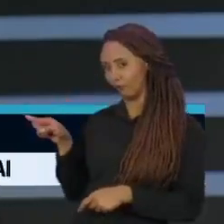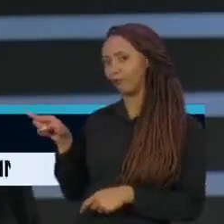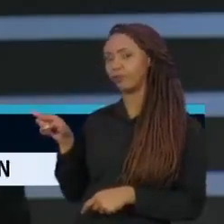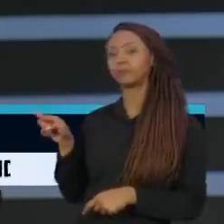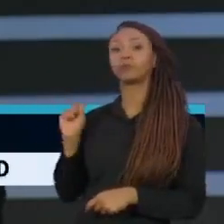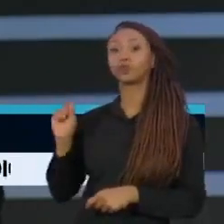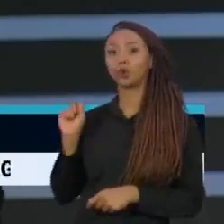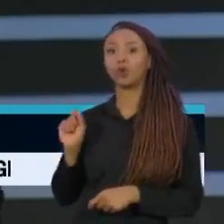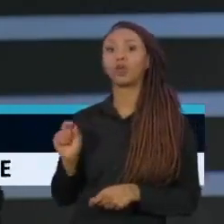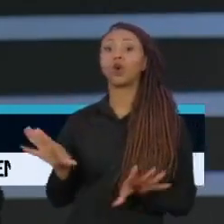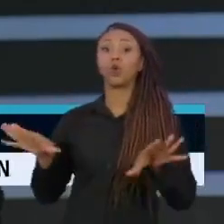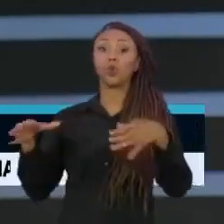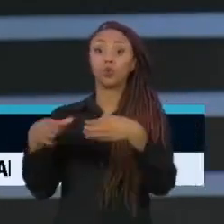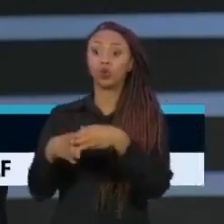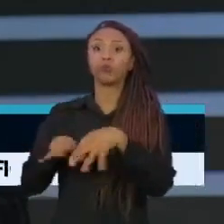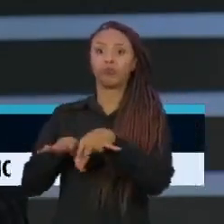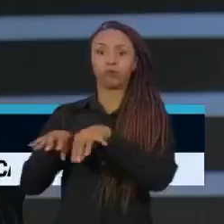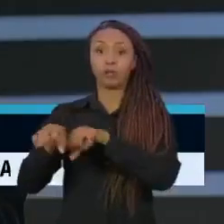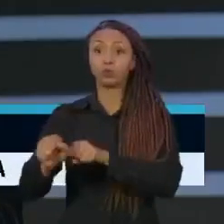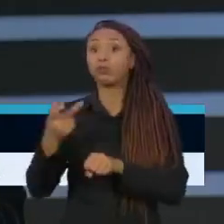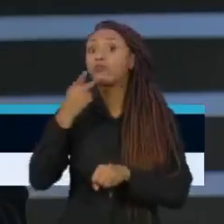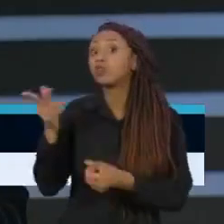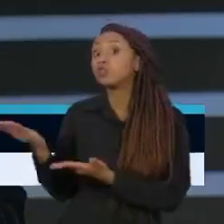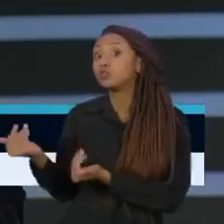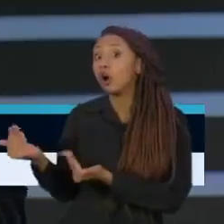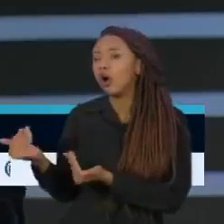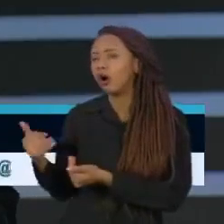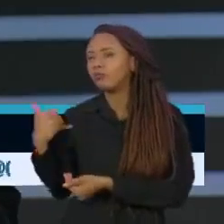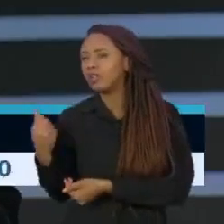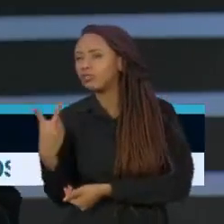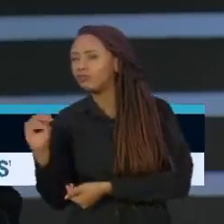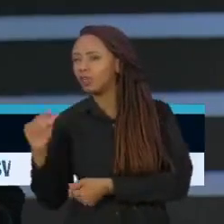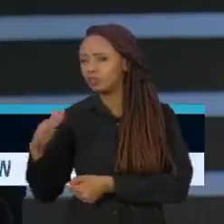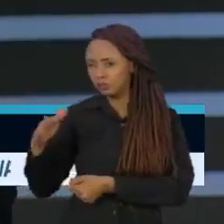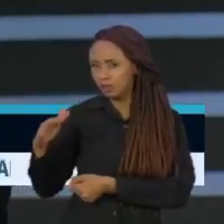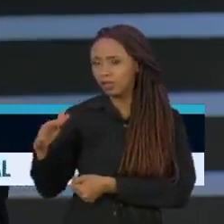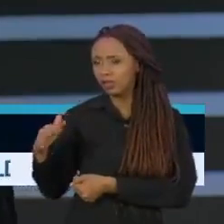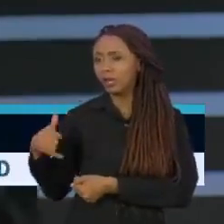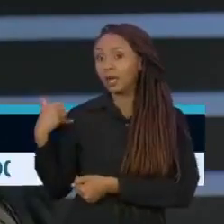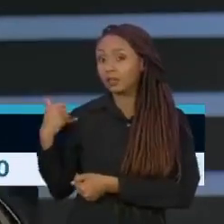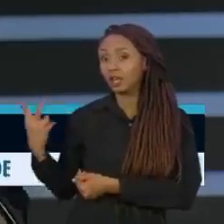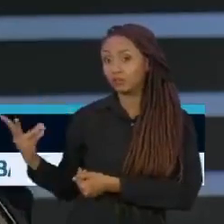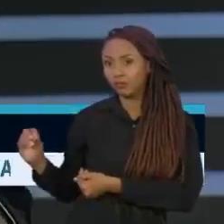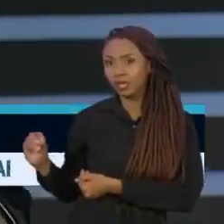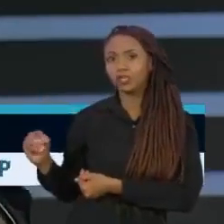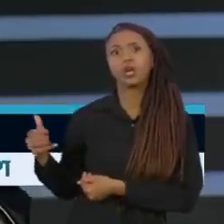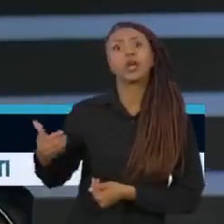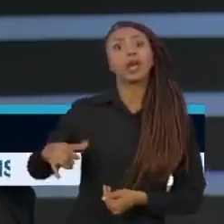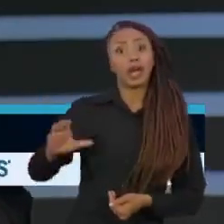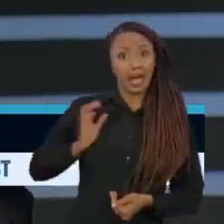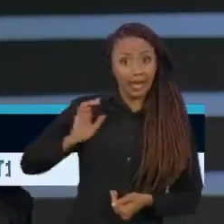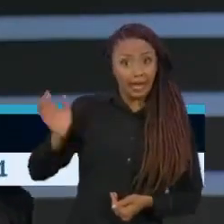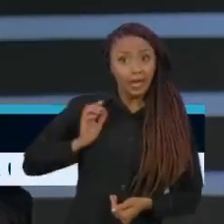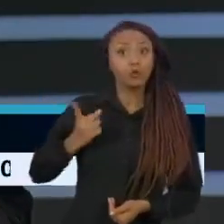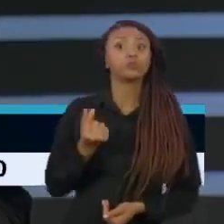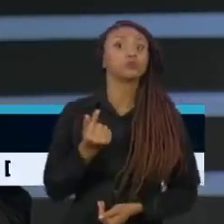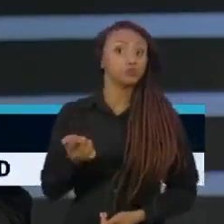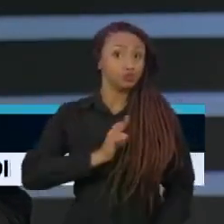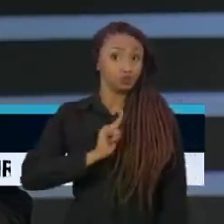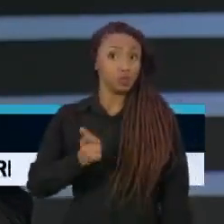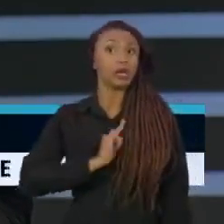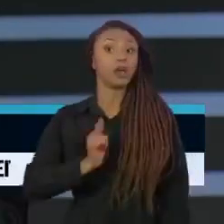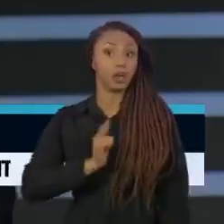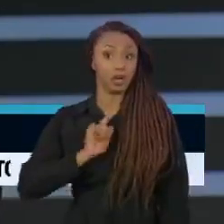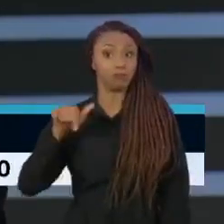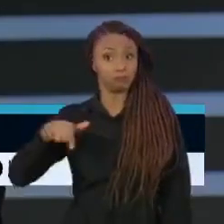e uma comissão de formatura na sua forma de jovens lá pelos 20 e Poucos Anos de gente de classe média bem alta